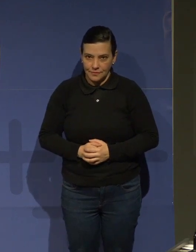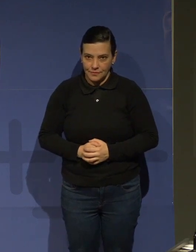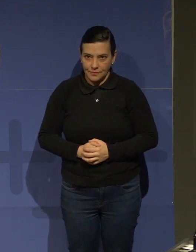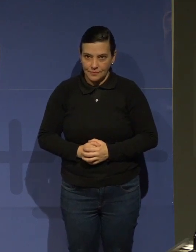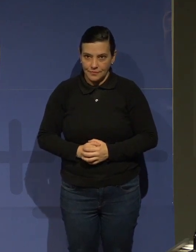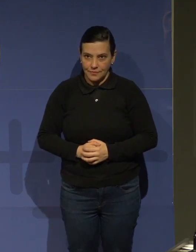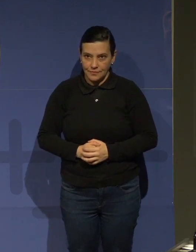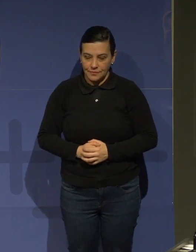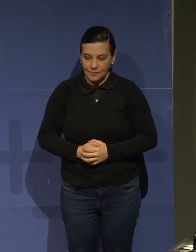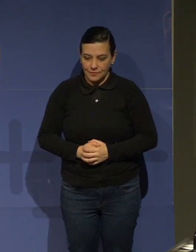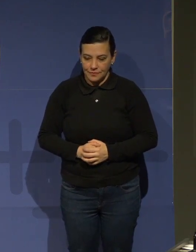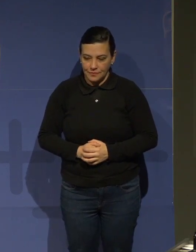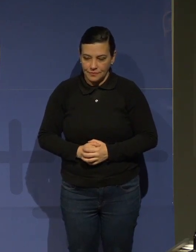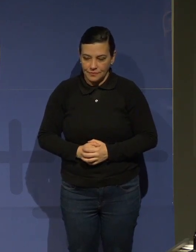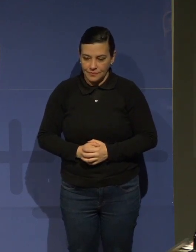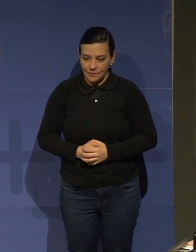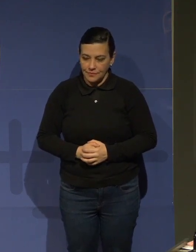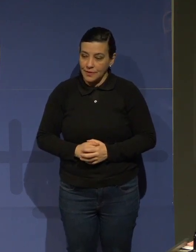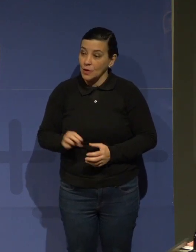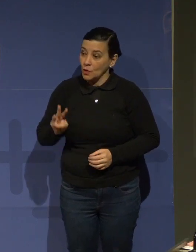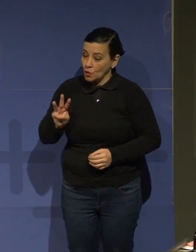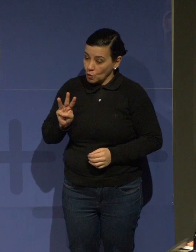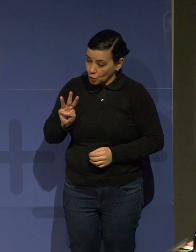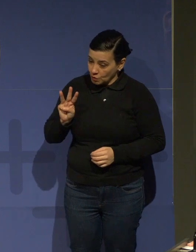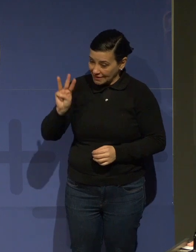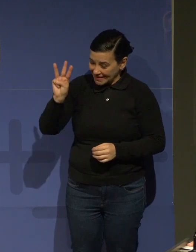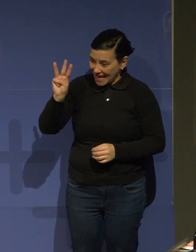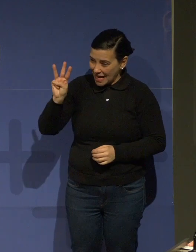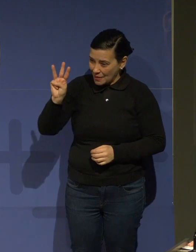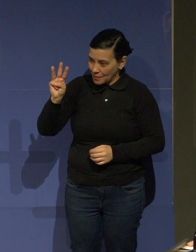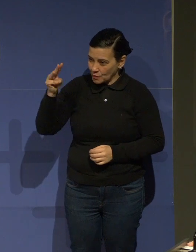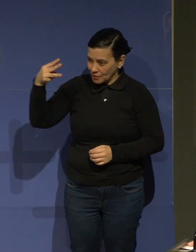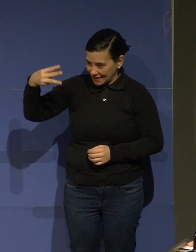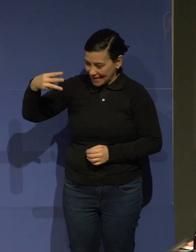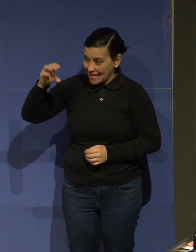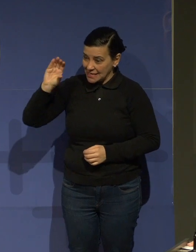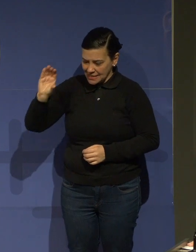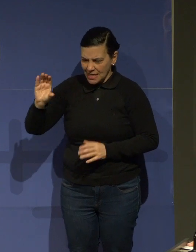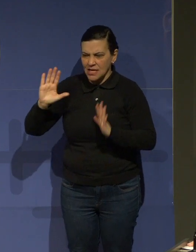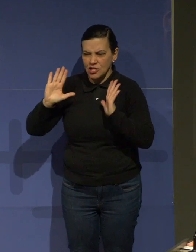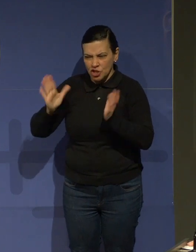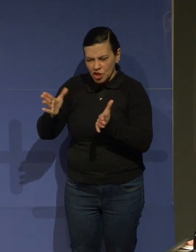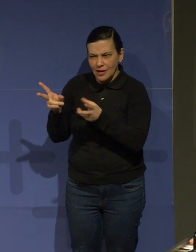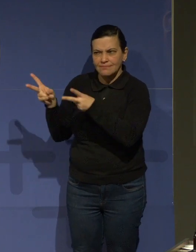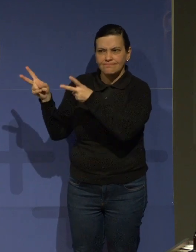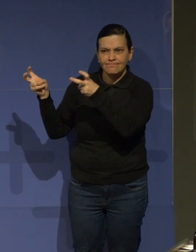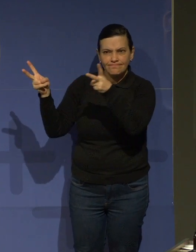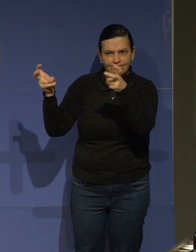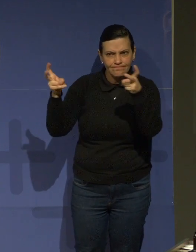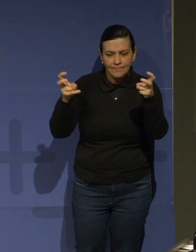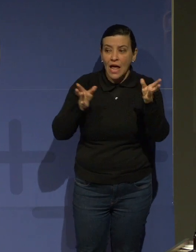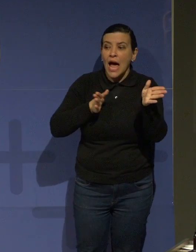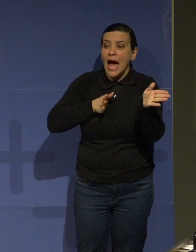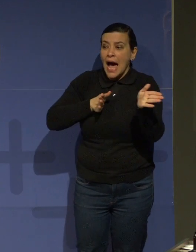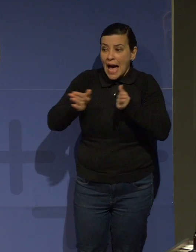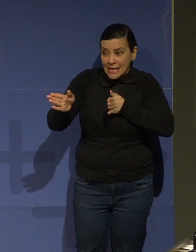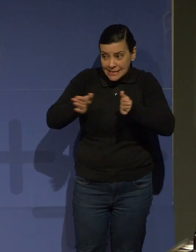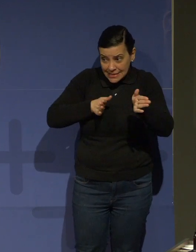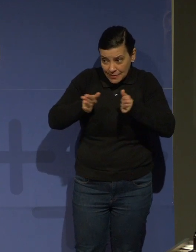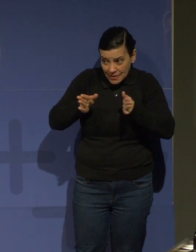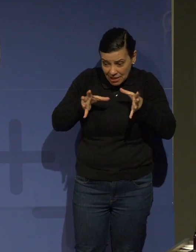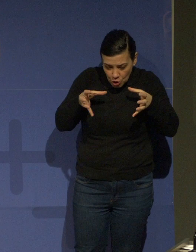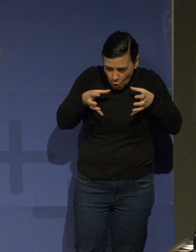Mudança de slide. O W3C, ele já reconheceu que a acessibilidade também precisa ser compartilhada, não pode